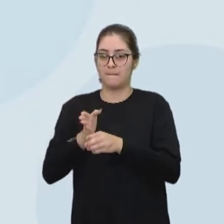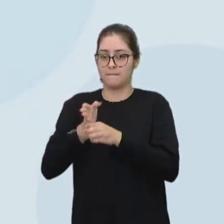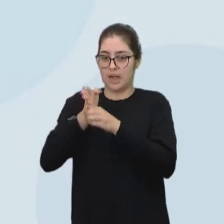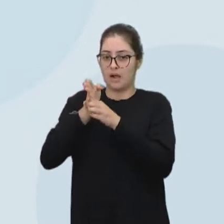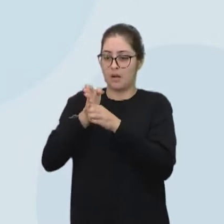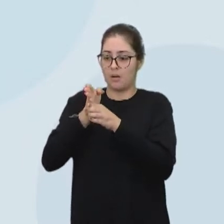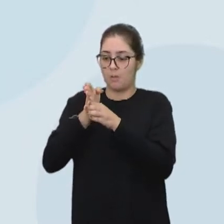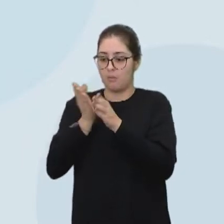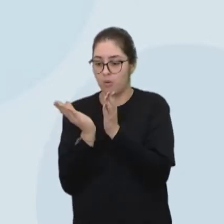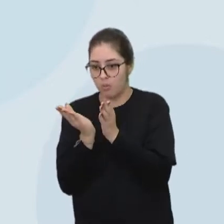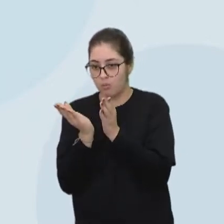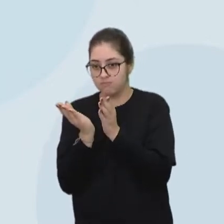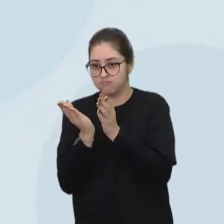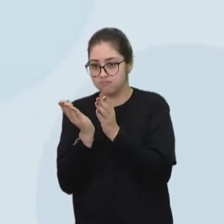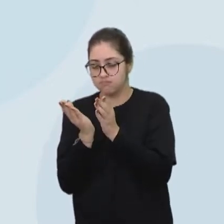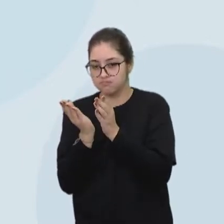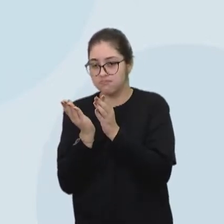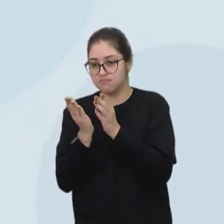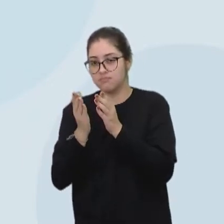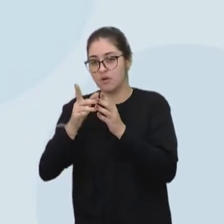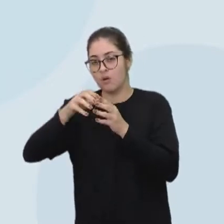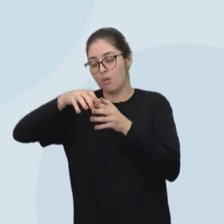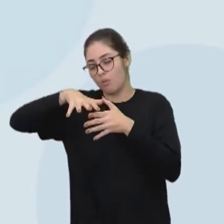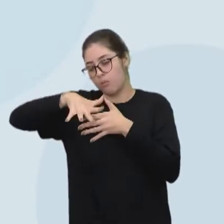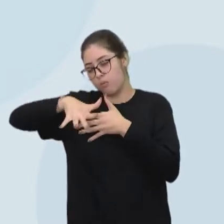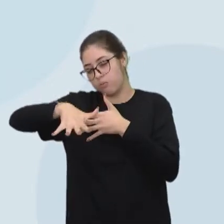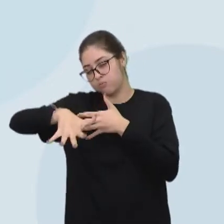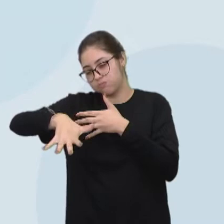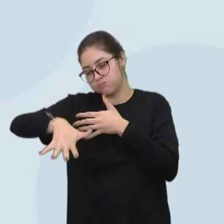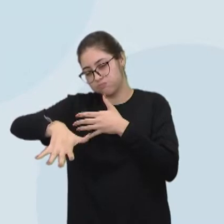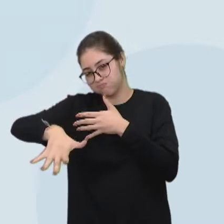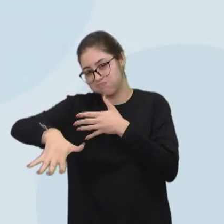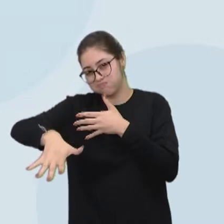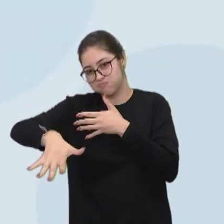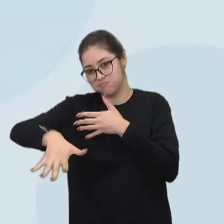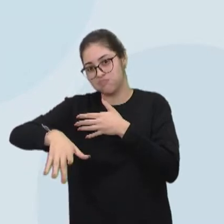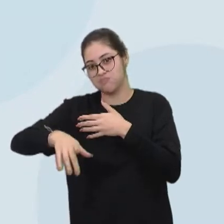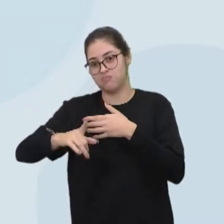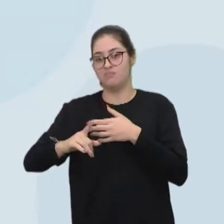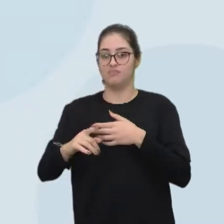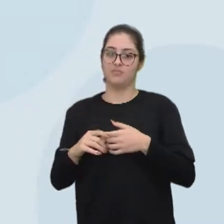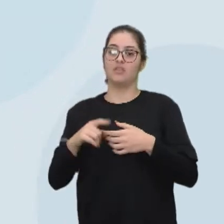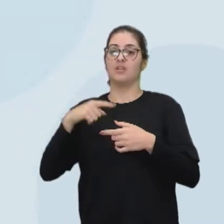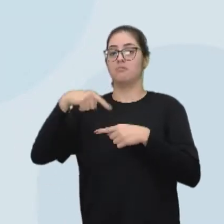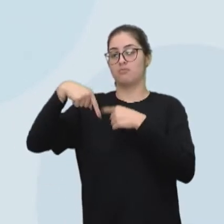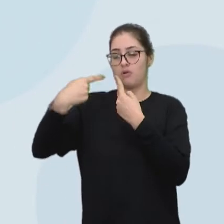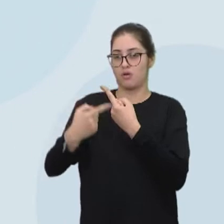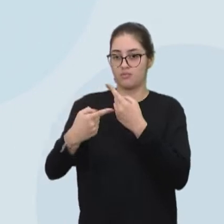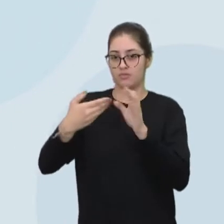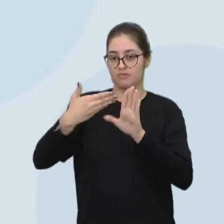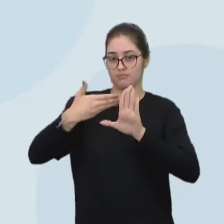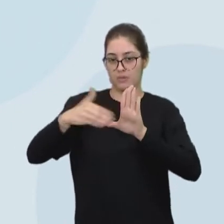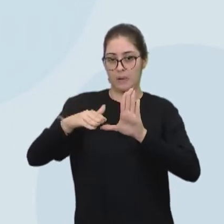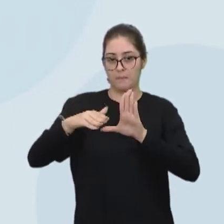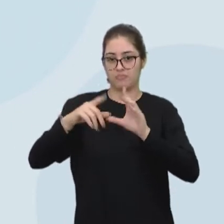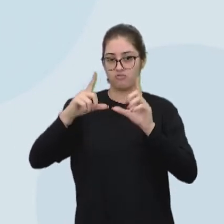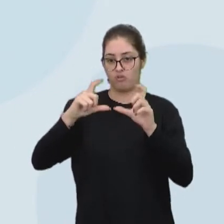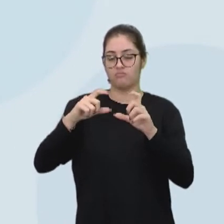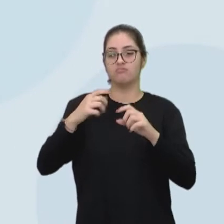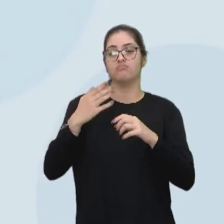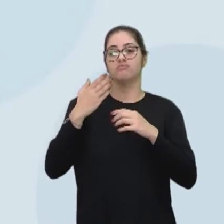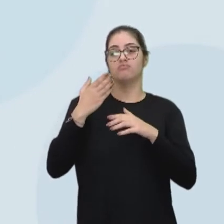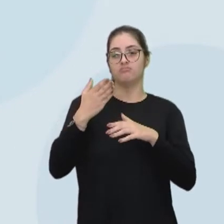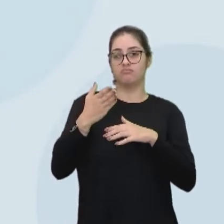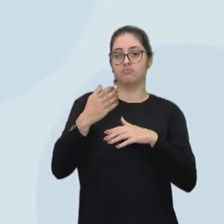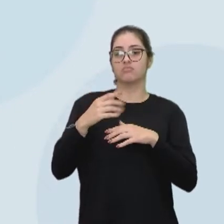cedidos, né, na região de Minas Gerais, e veio até o Oceano Atlântico. Na próxima imagem nós vamos ver um bairro, né, que ocasionou por